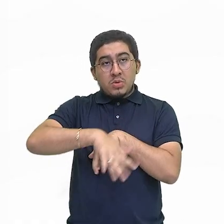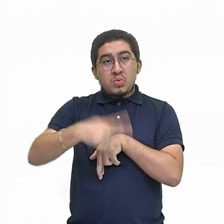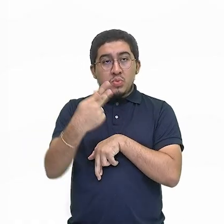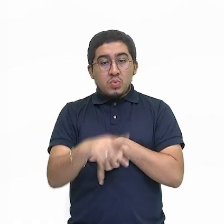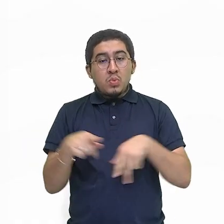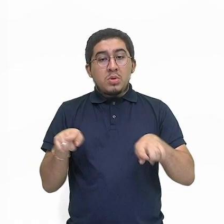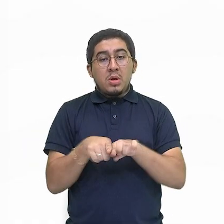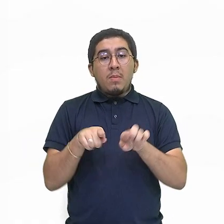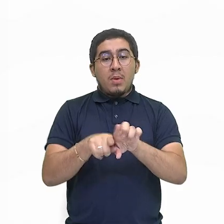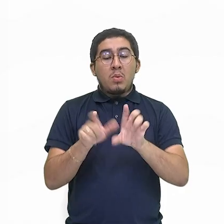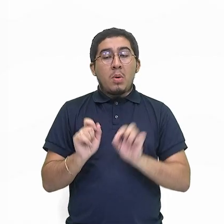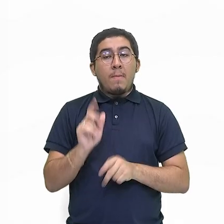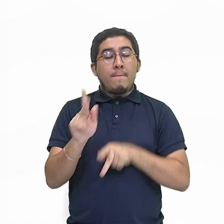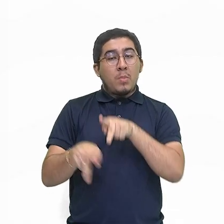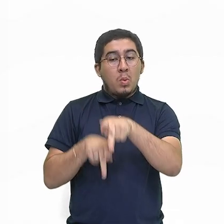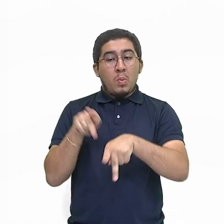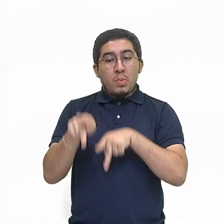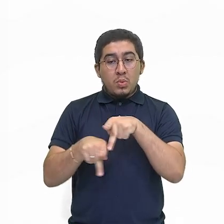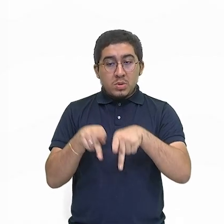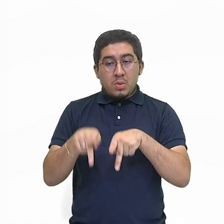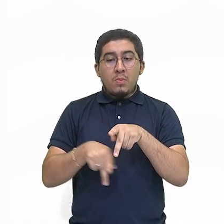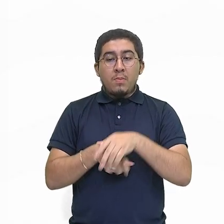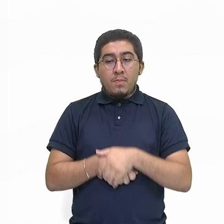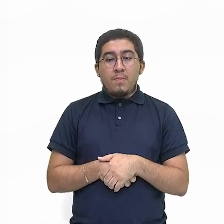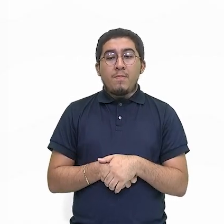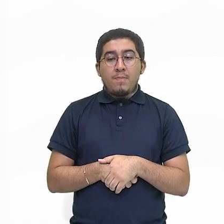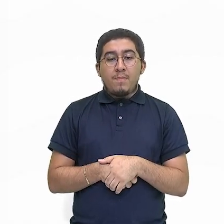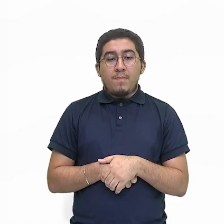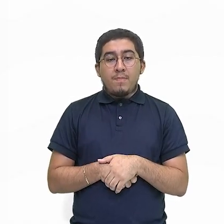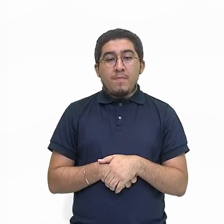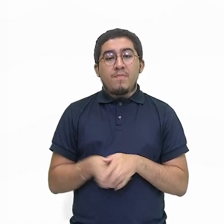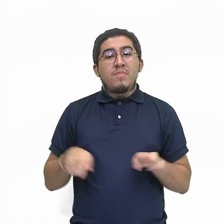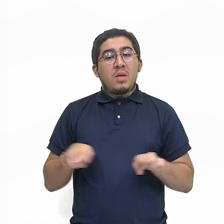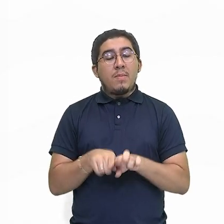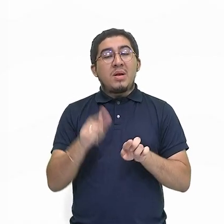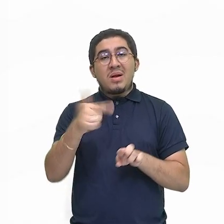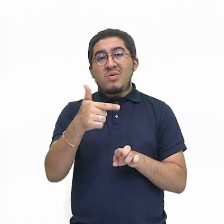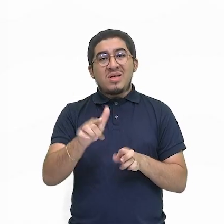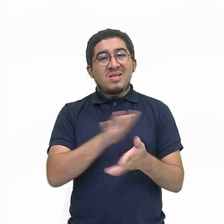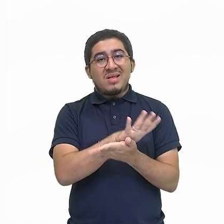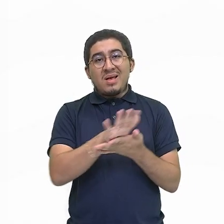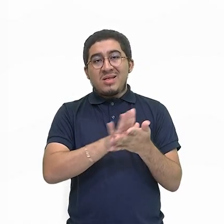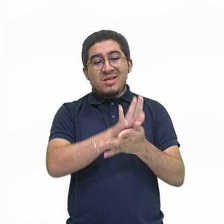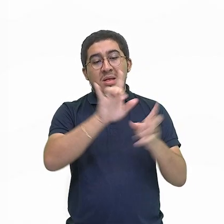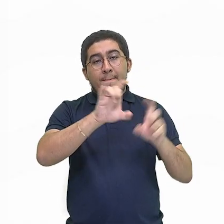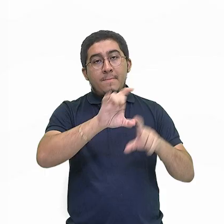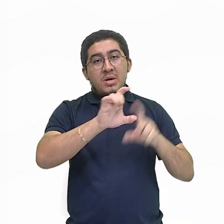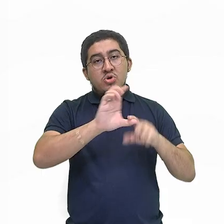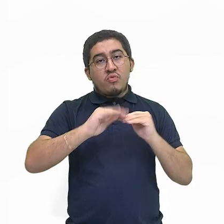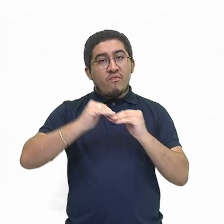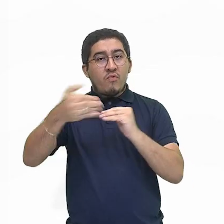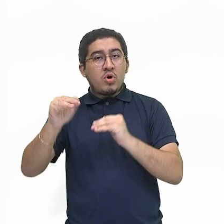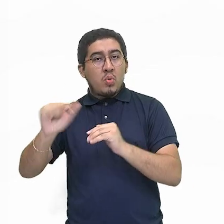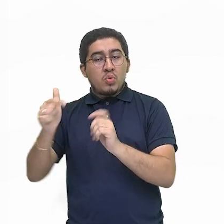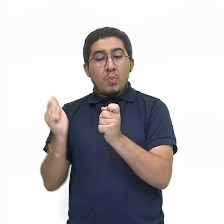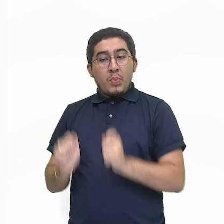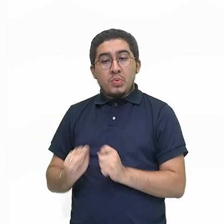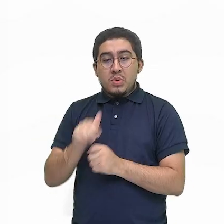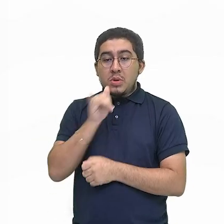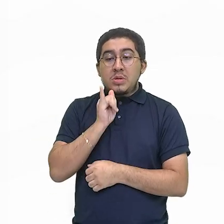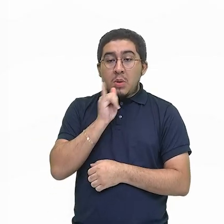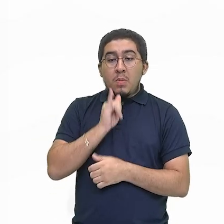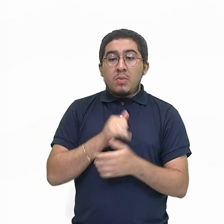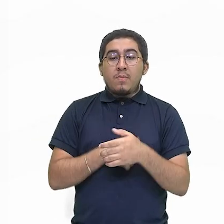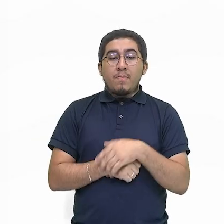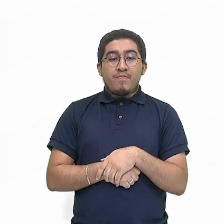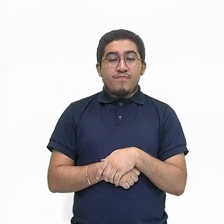e população, sem submissão a outro poder externo. Exemplo,